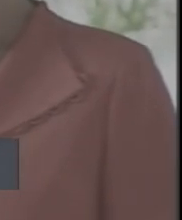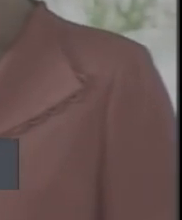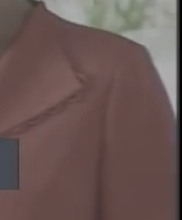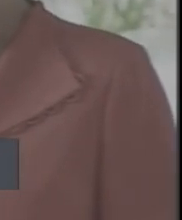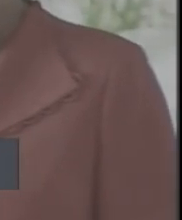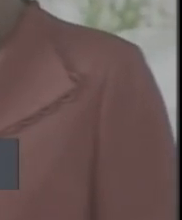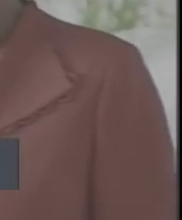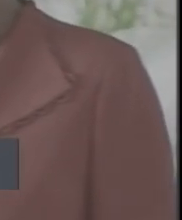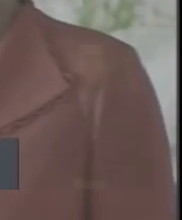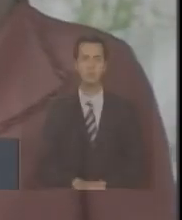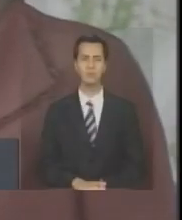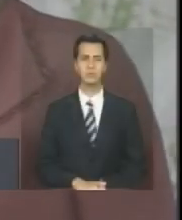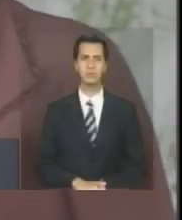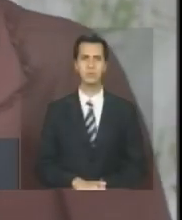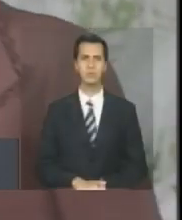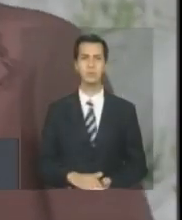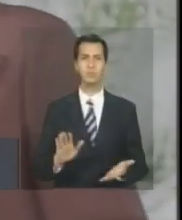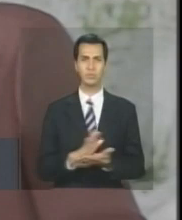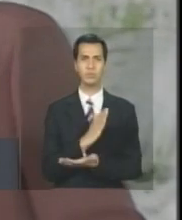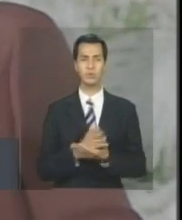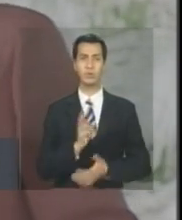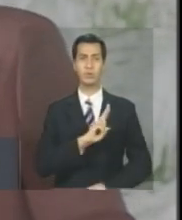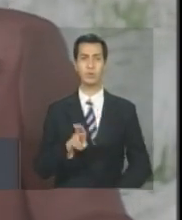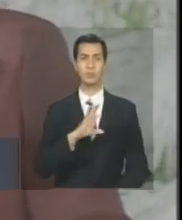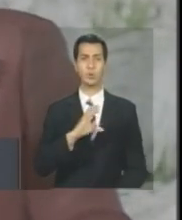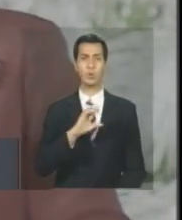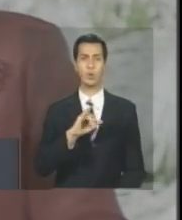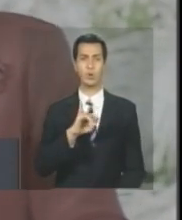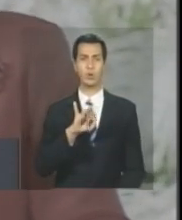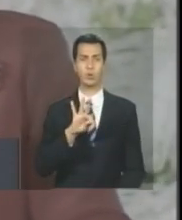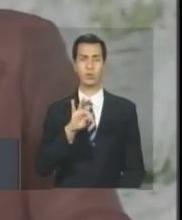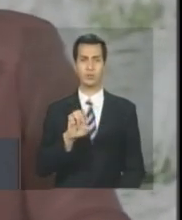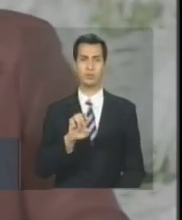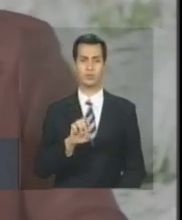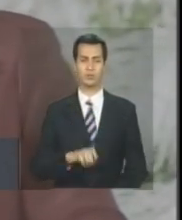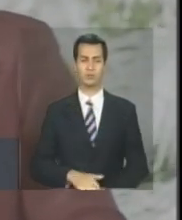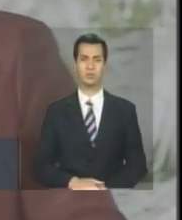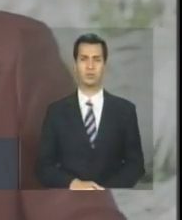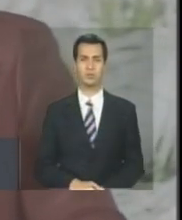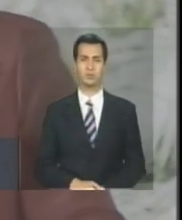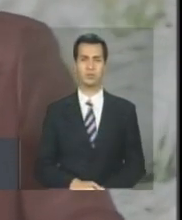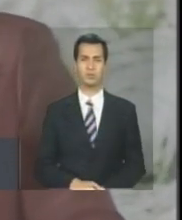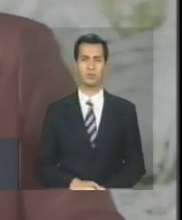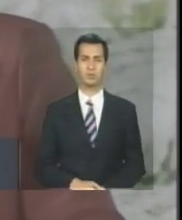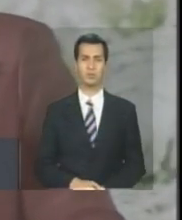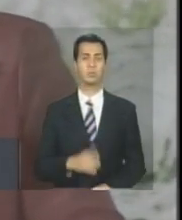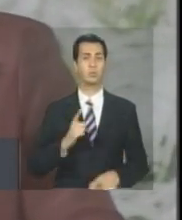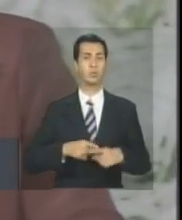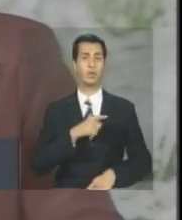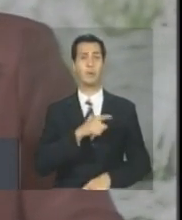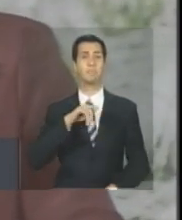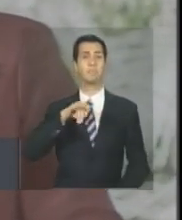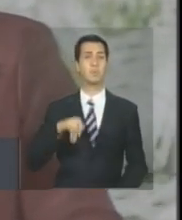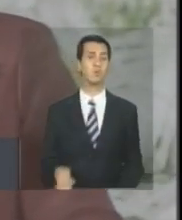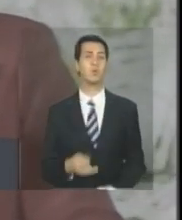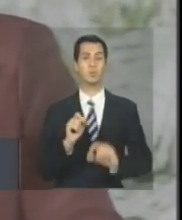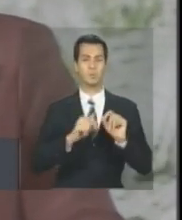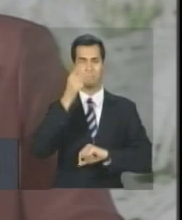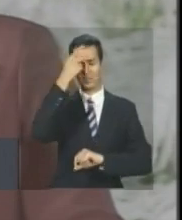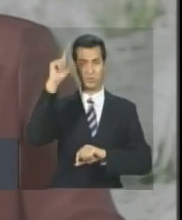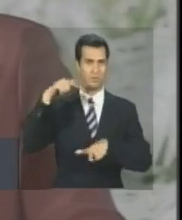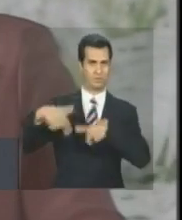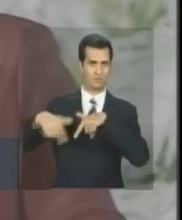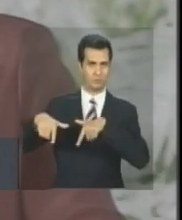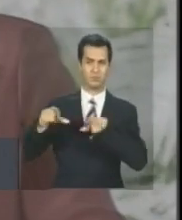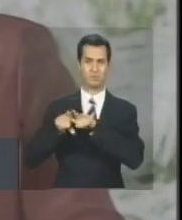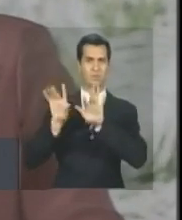chamados coyotes, les fameux magouilleurs, que se aproveitam da vulnerabilidade de trabalhadores e